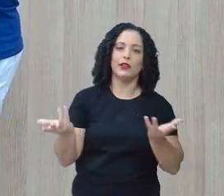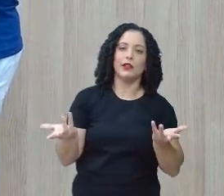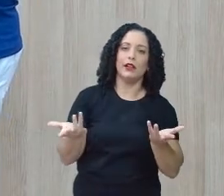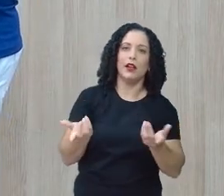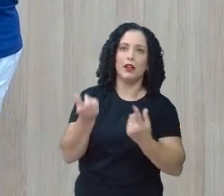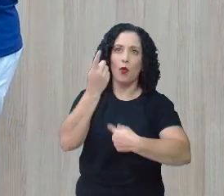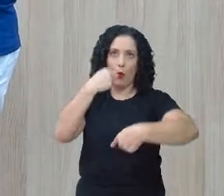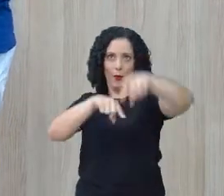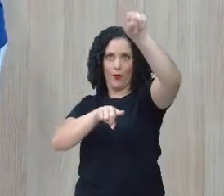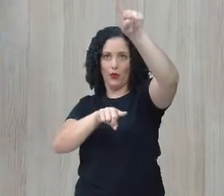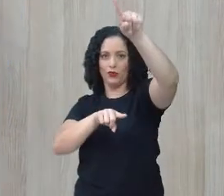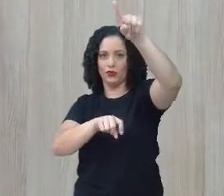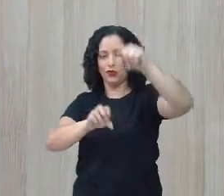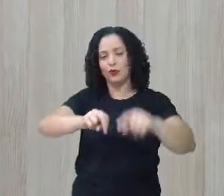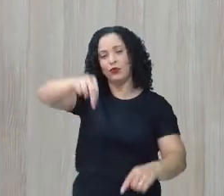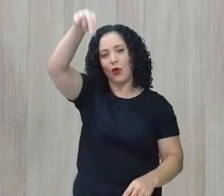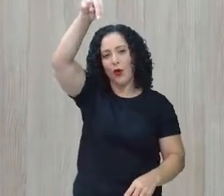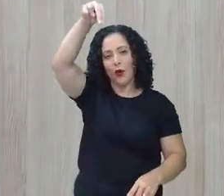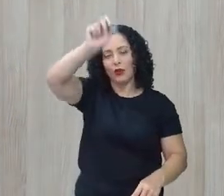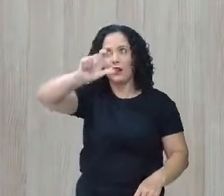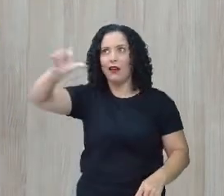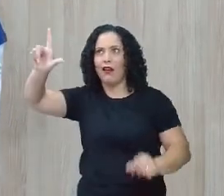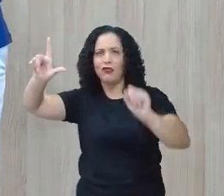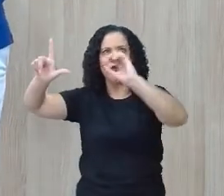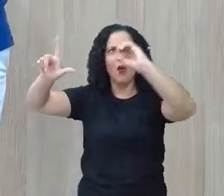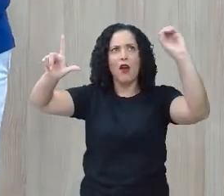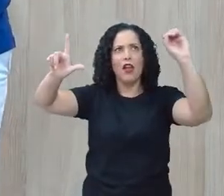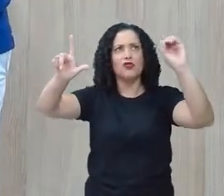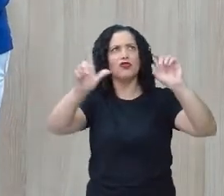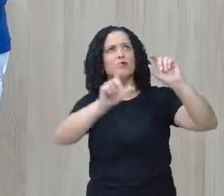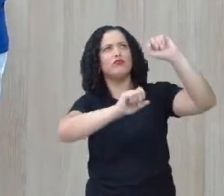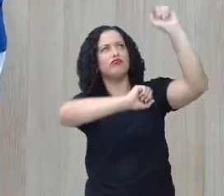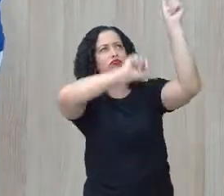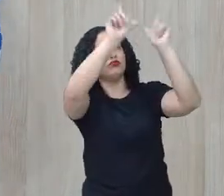sentido oposto eu tenho o norte. Aí, leste, oeste, fazia aquela